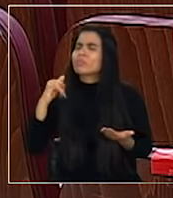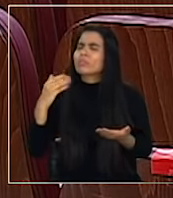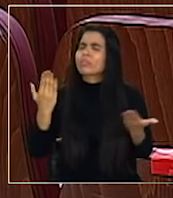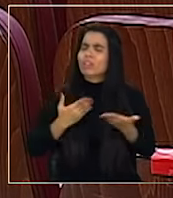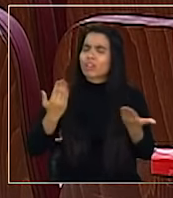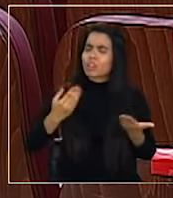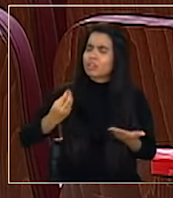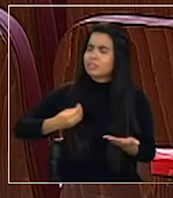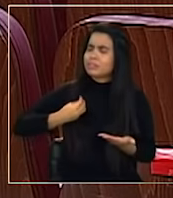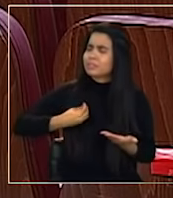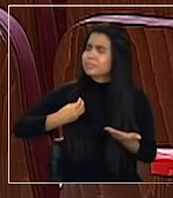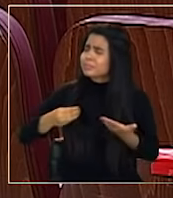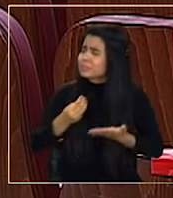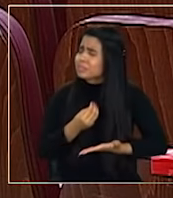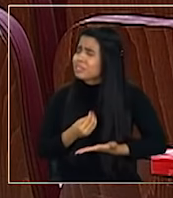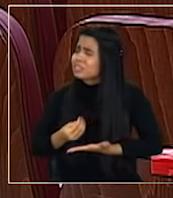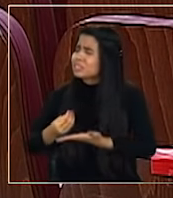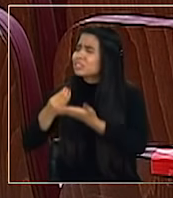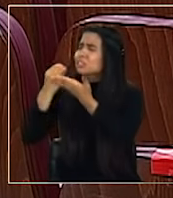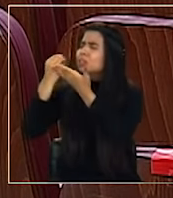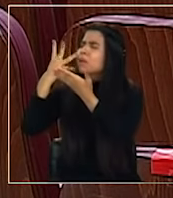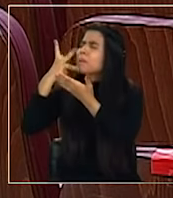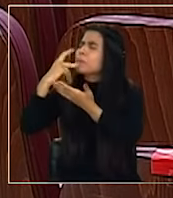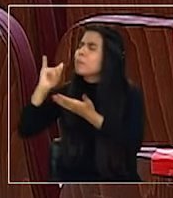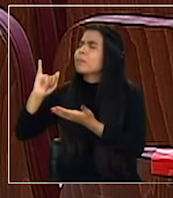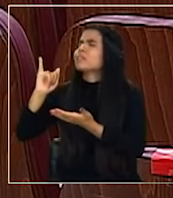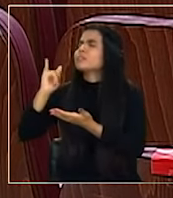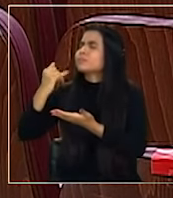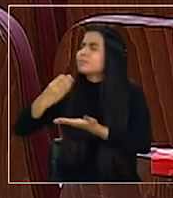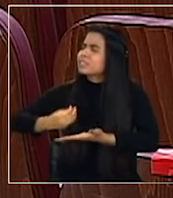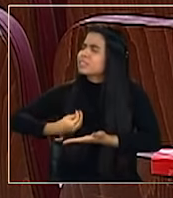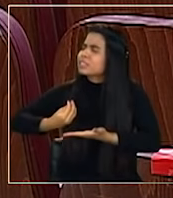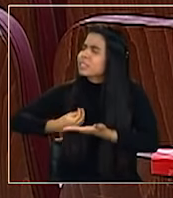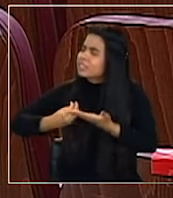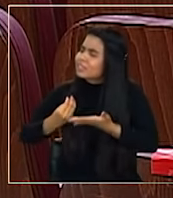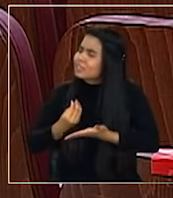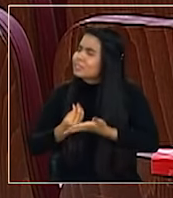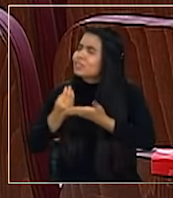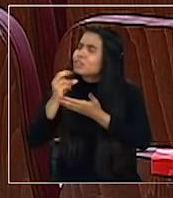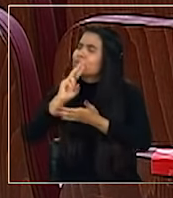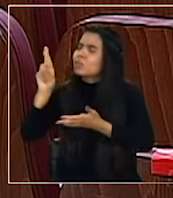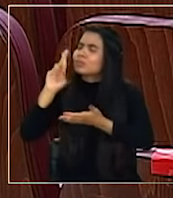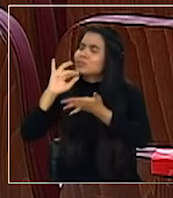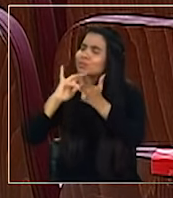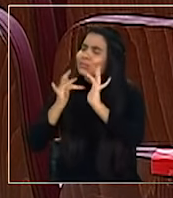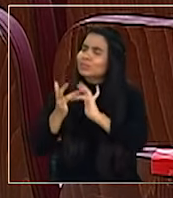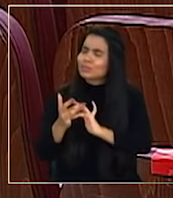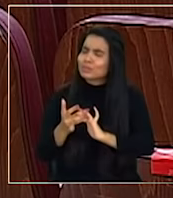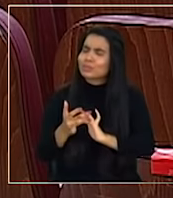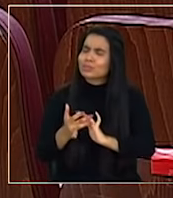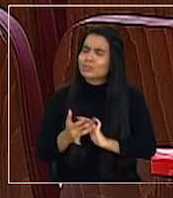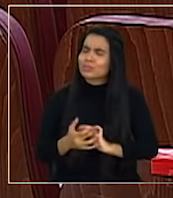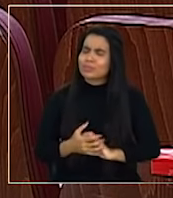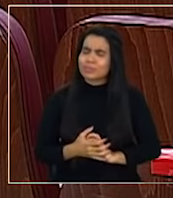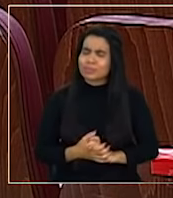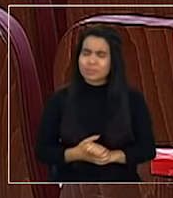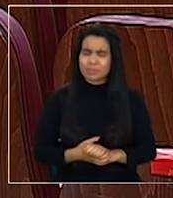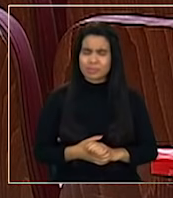Ti a nossa vida, meu Pai. Toma-nos em Tuas mãos, em nome de Jesus. Aleluia.